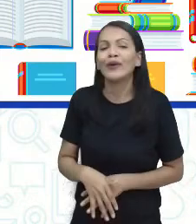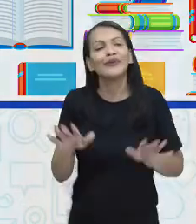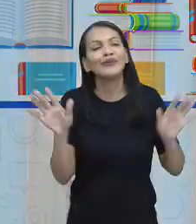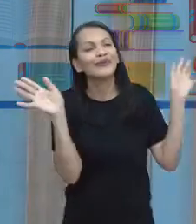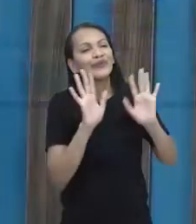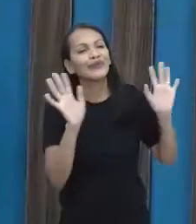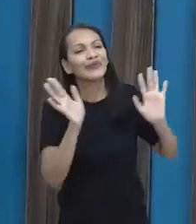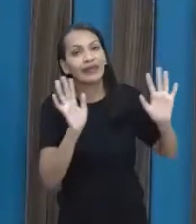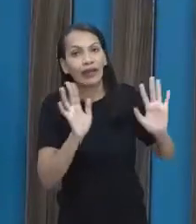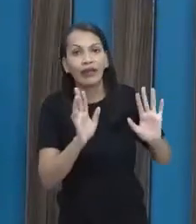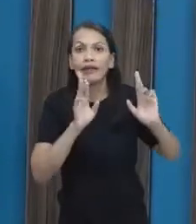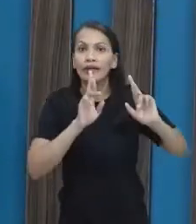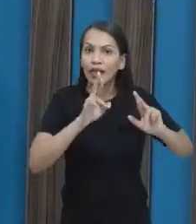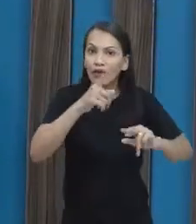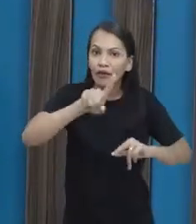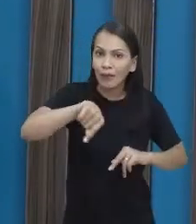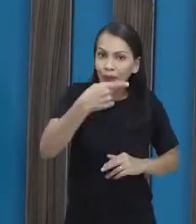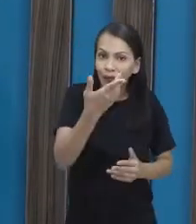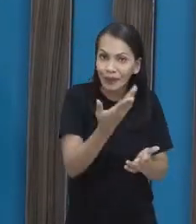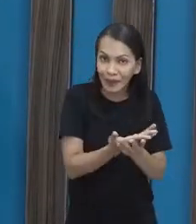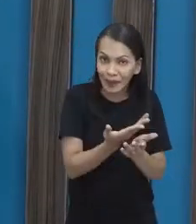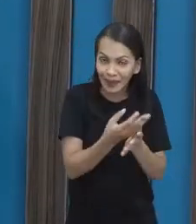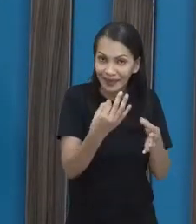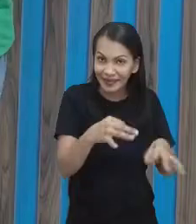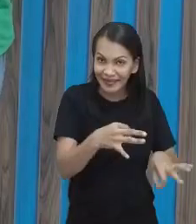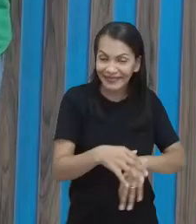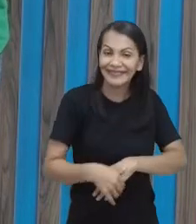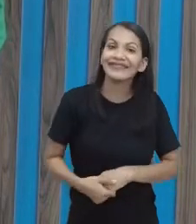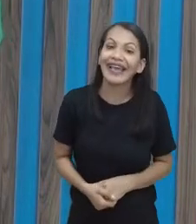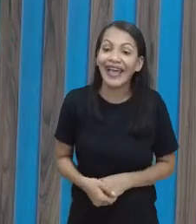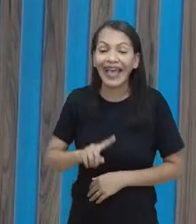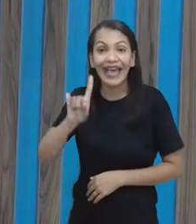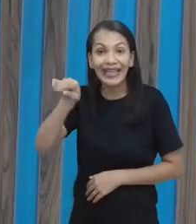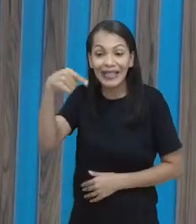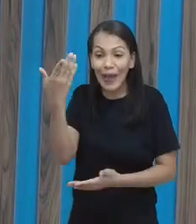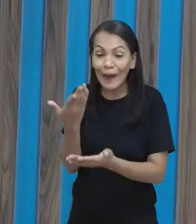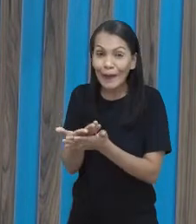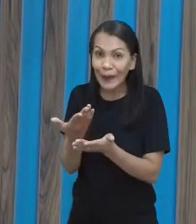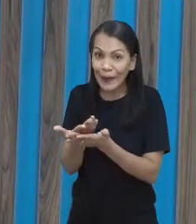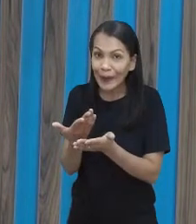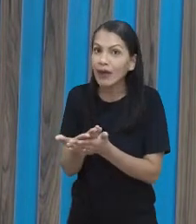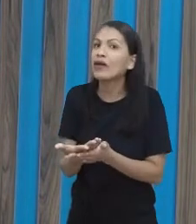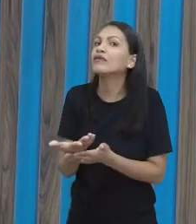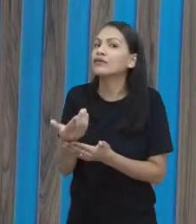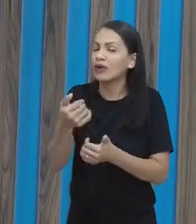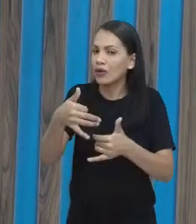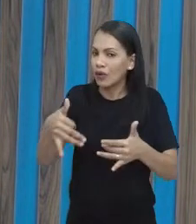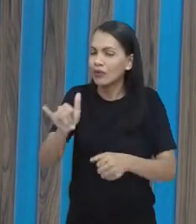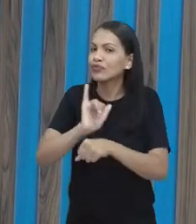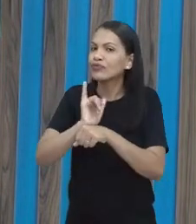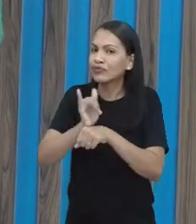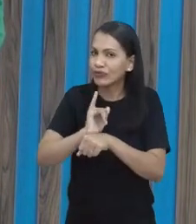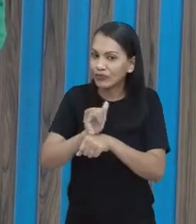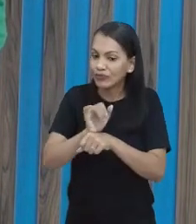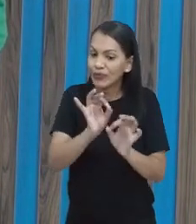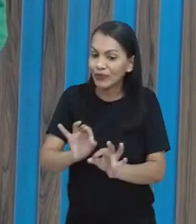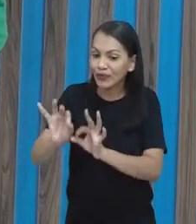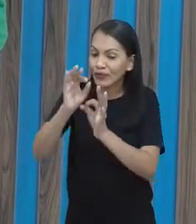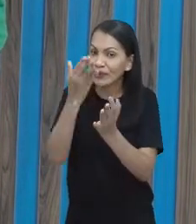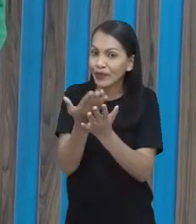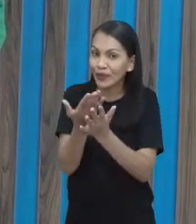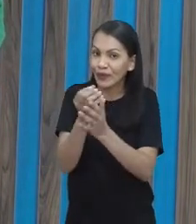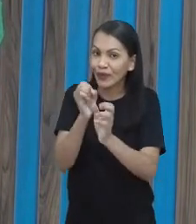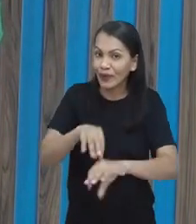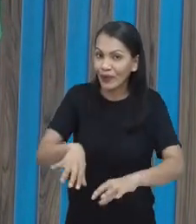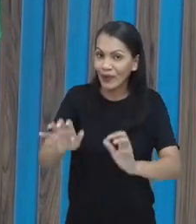tchau, tchau. Aguardamos vocês na próxima aula. Até mais, gente. Qualquer coisa, vão lá no YouTube assistir as aulas do Educa